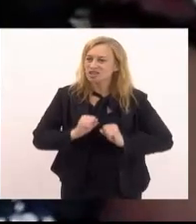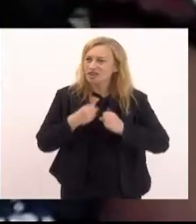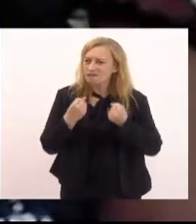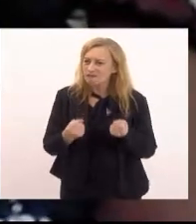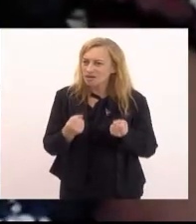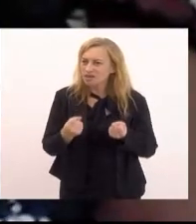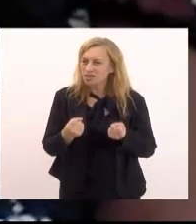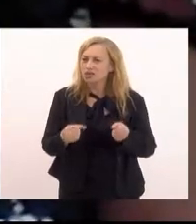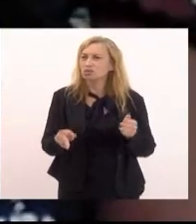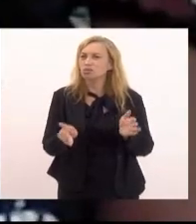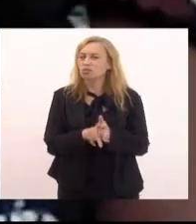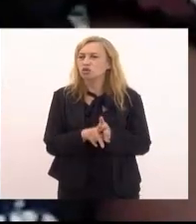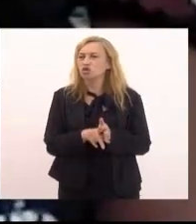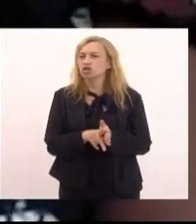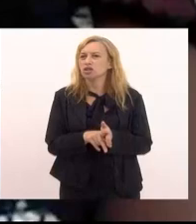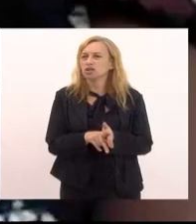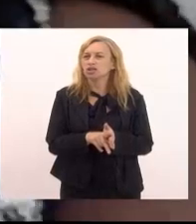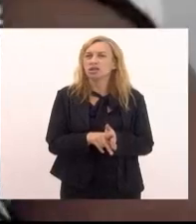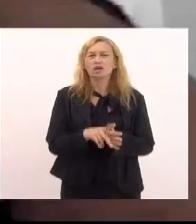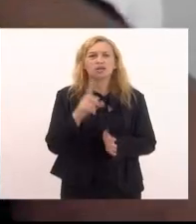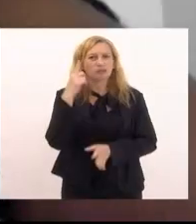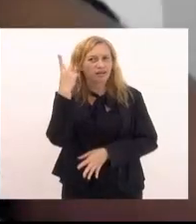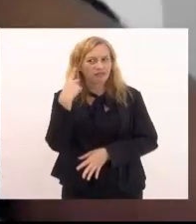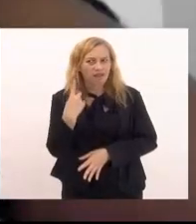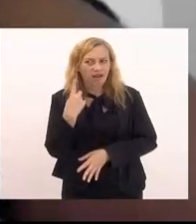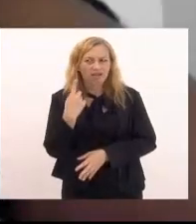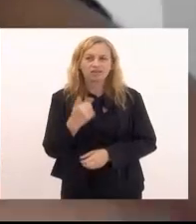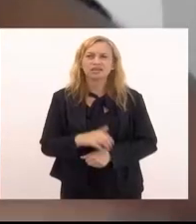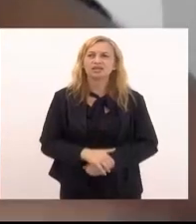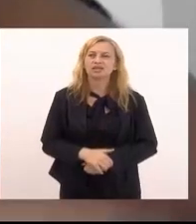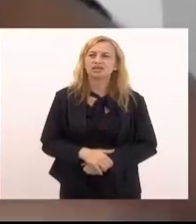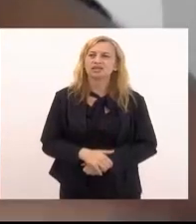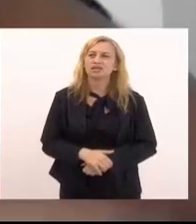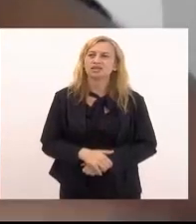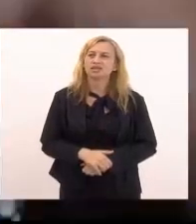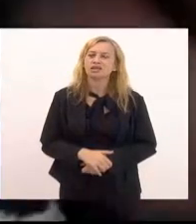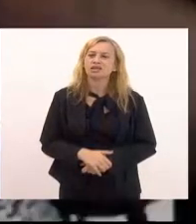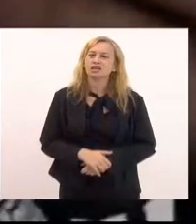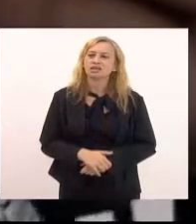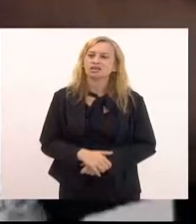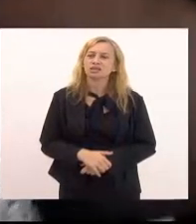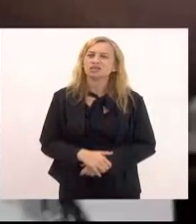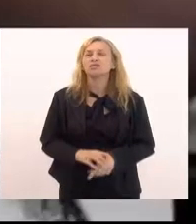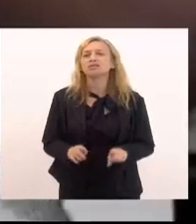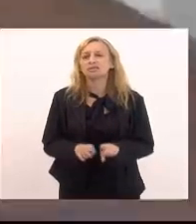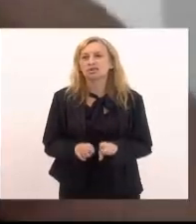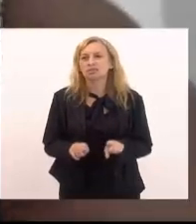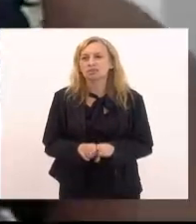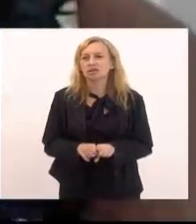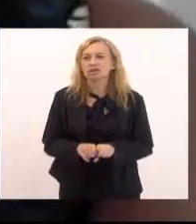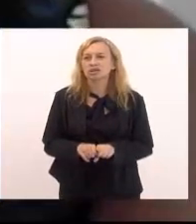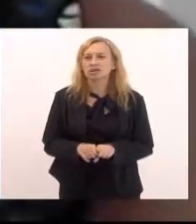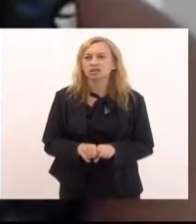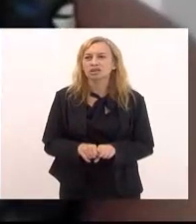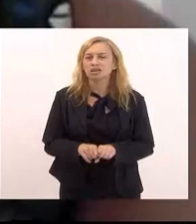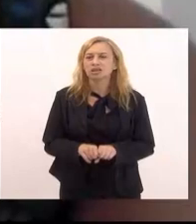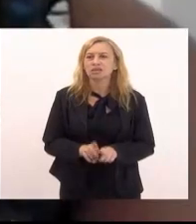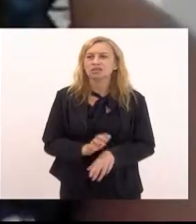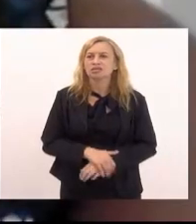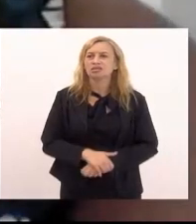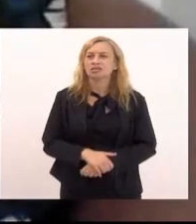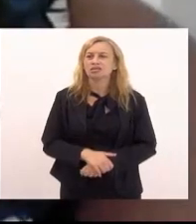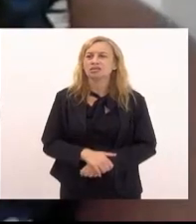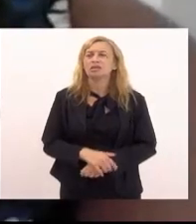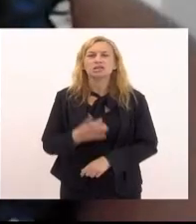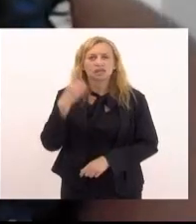do projeto feito pela Dani, a propositora, tanto quanto a menção feita